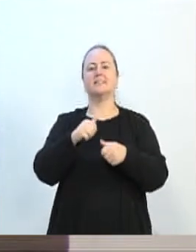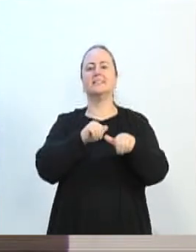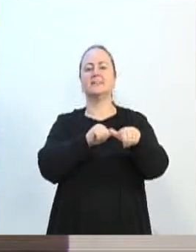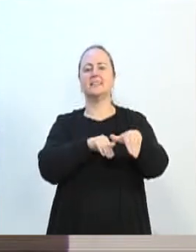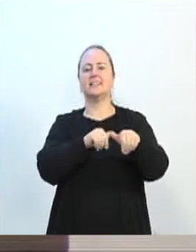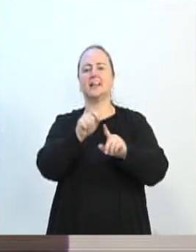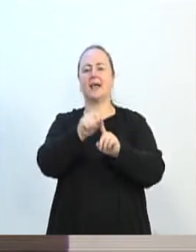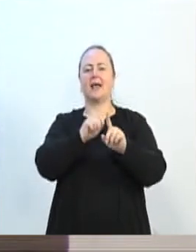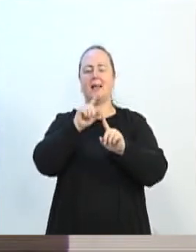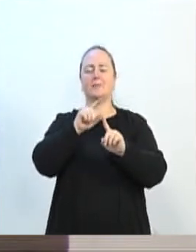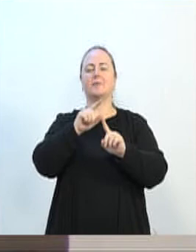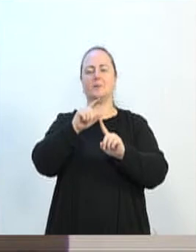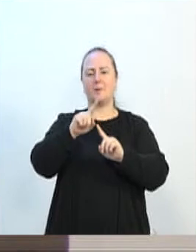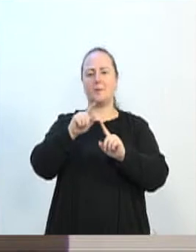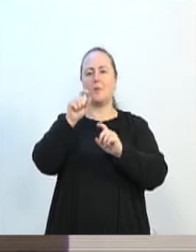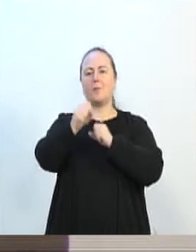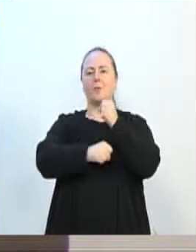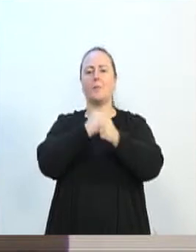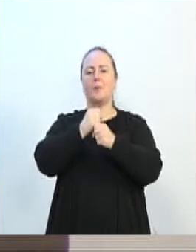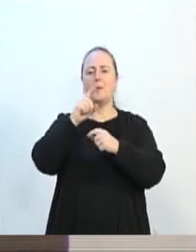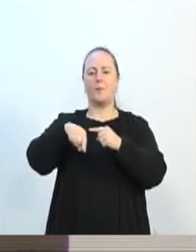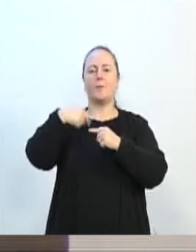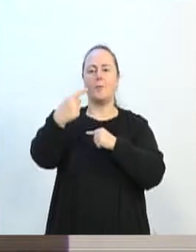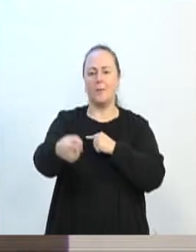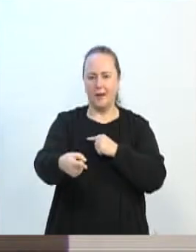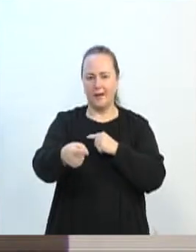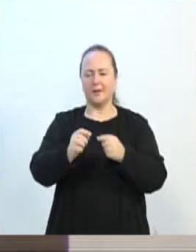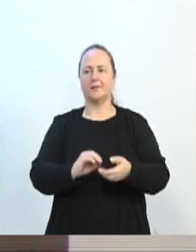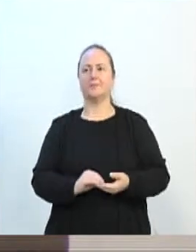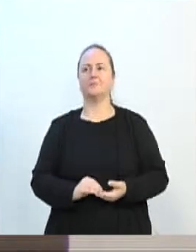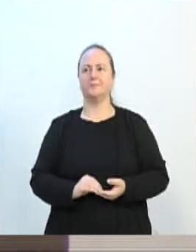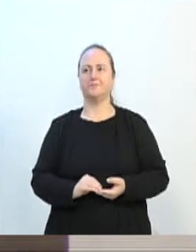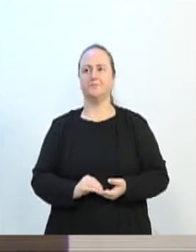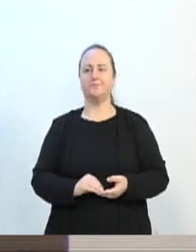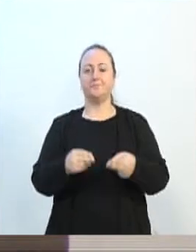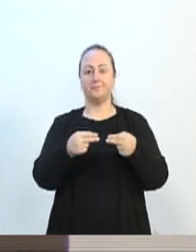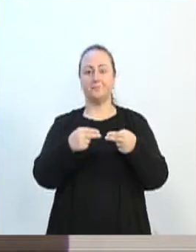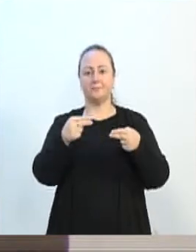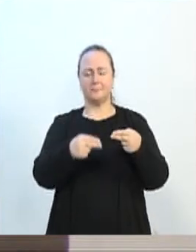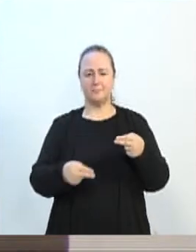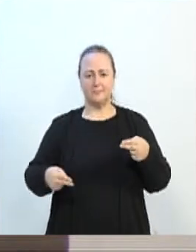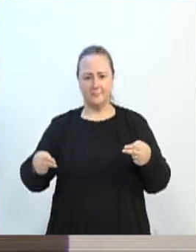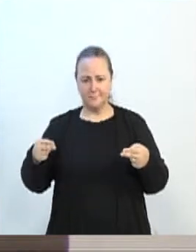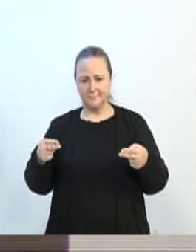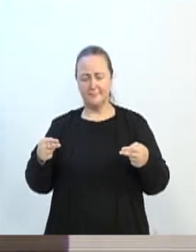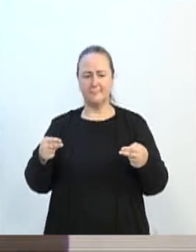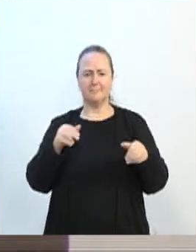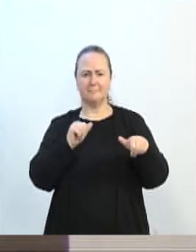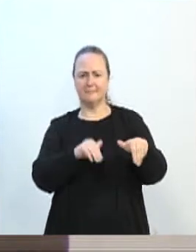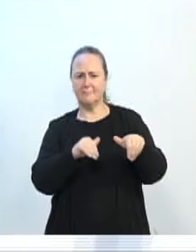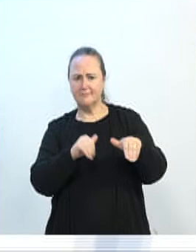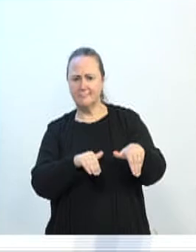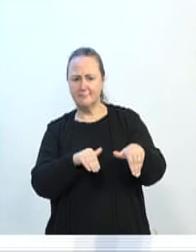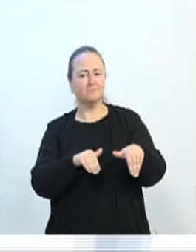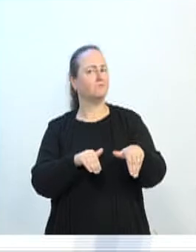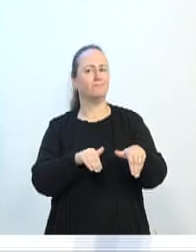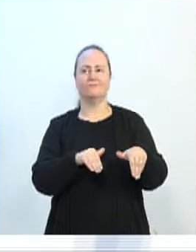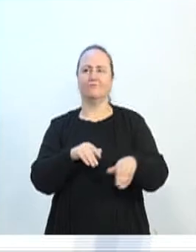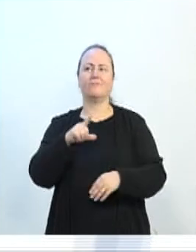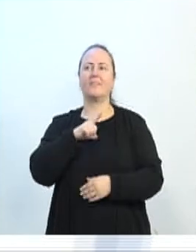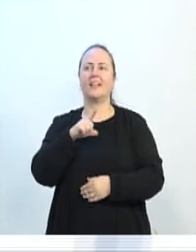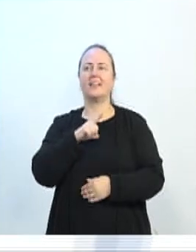E assim tudo começou. Para a estreia não precisamos esperar até setembro. Ela aconteceu no nosso concerto de